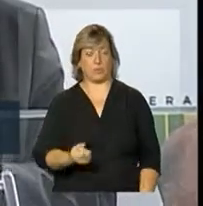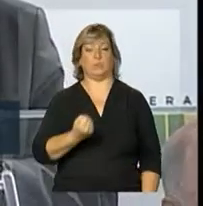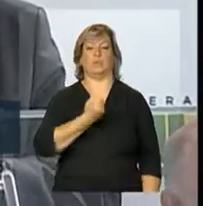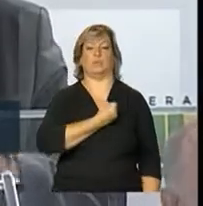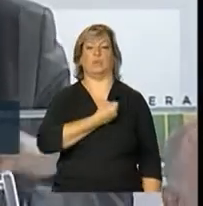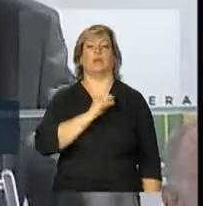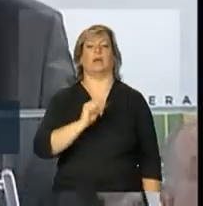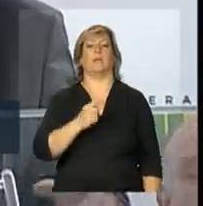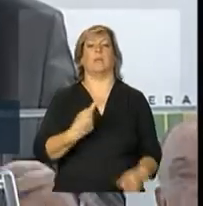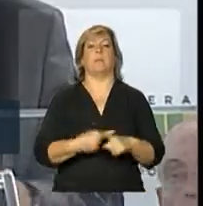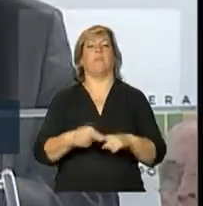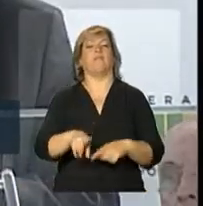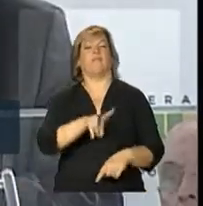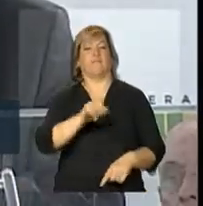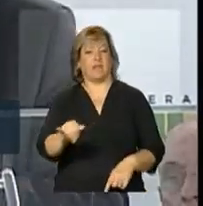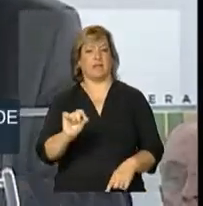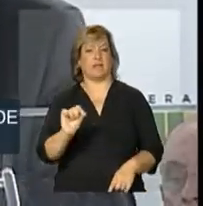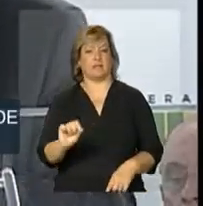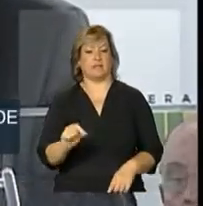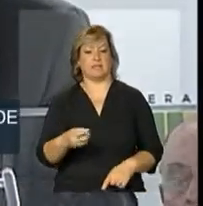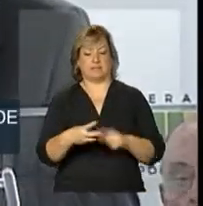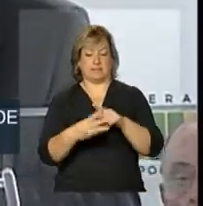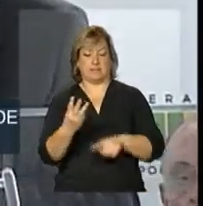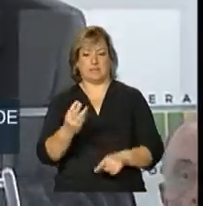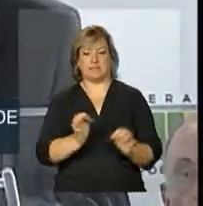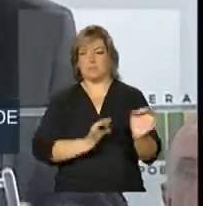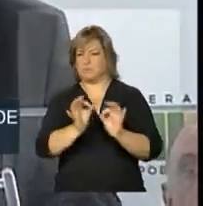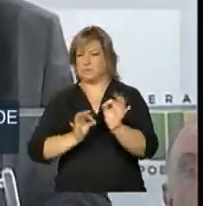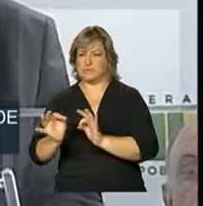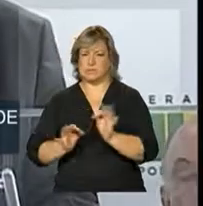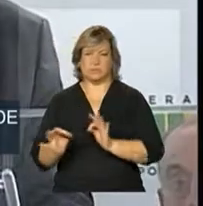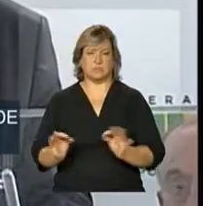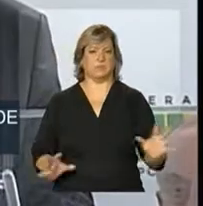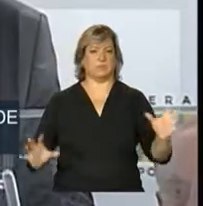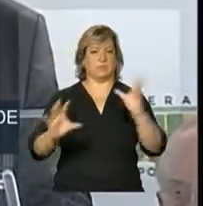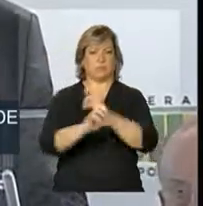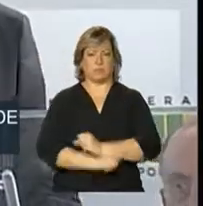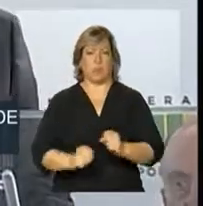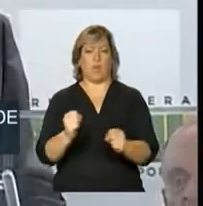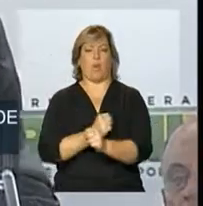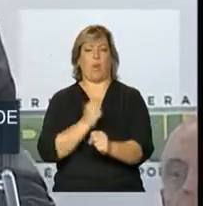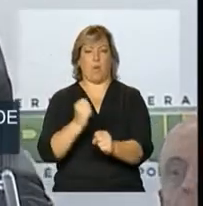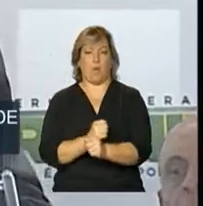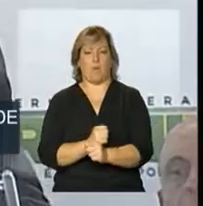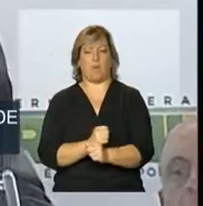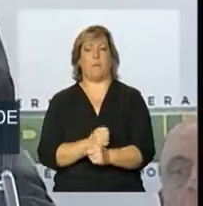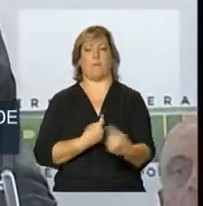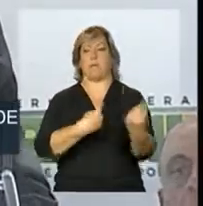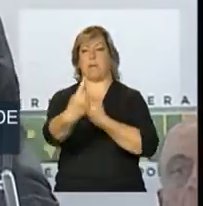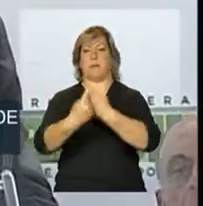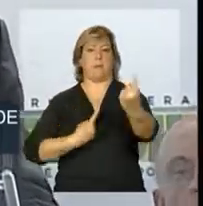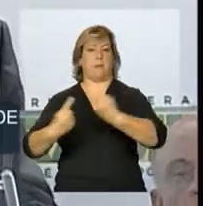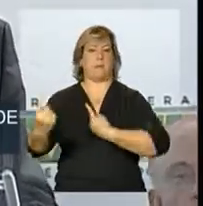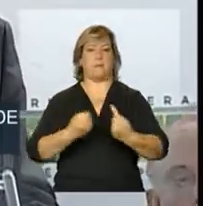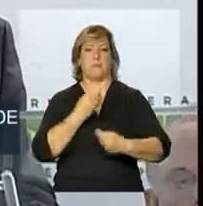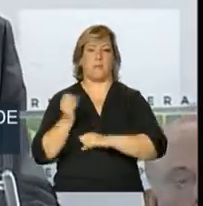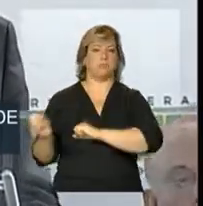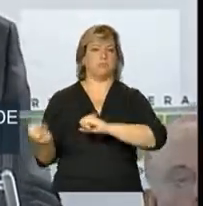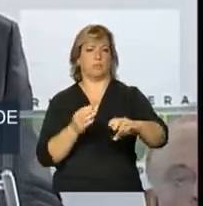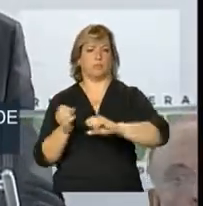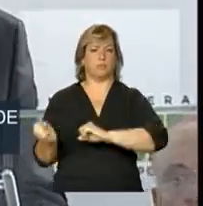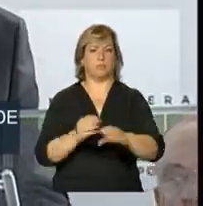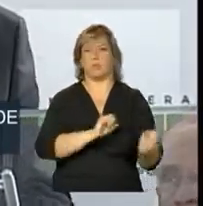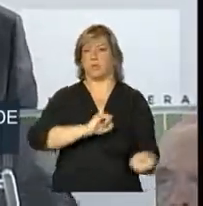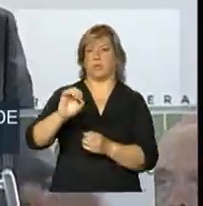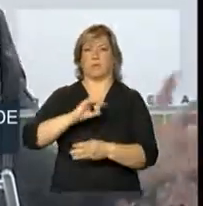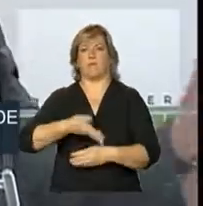vai, sem dúvida nenhuma, esses três procedimentos, dar uma condição melhor de movimentação de cargas e olhando também para